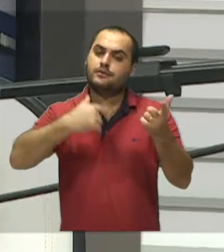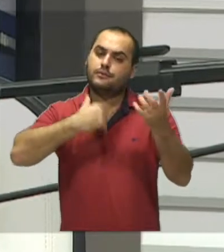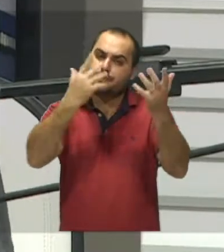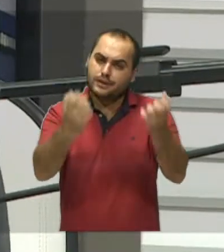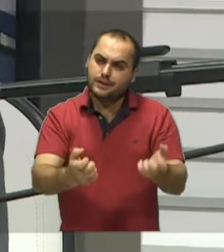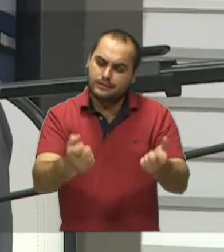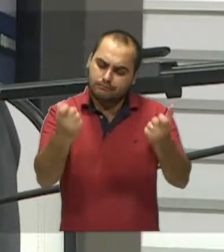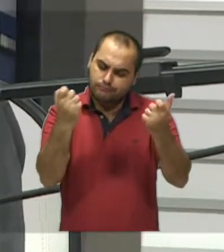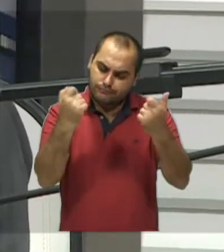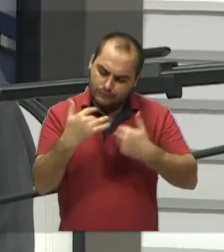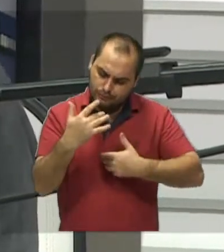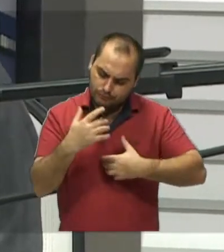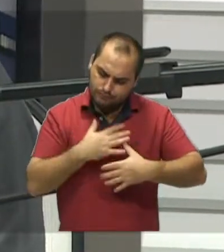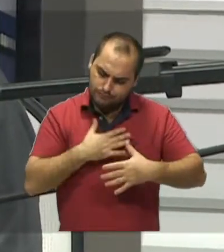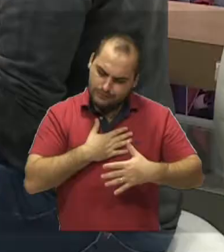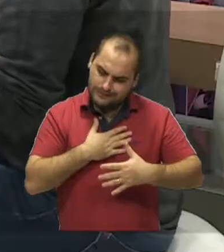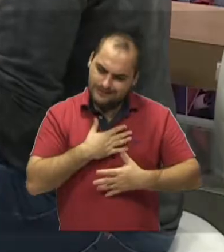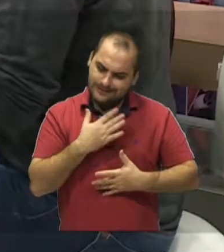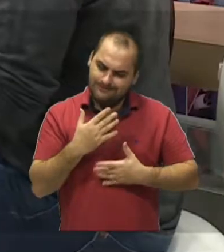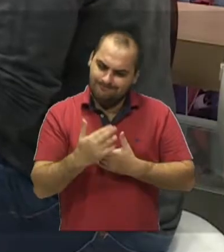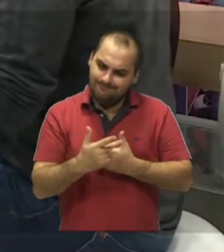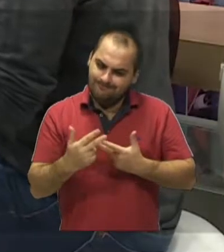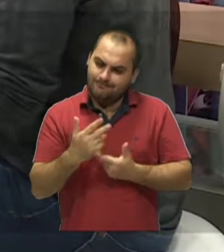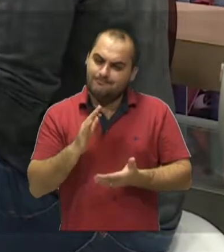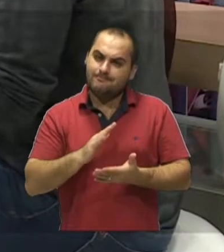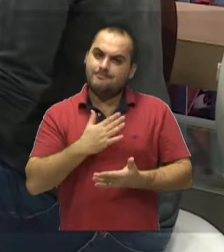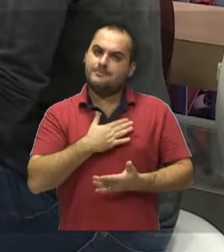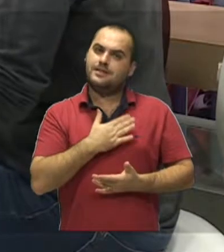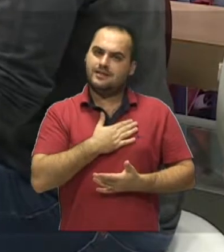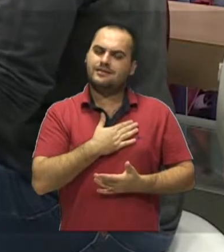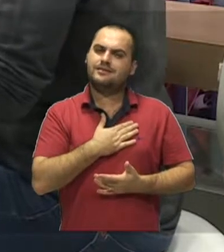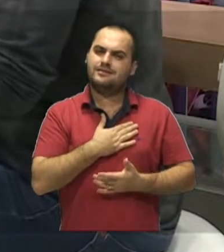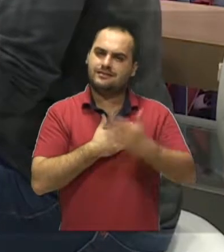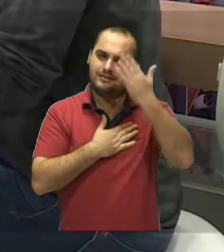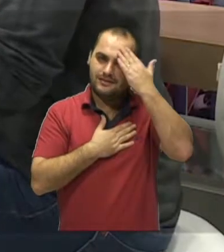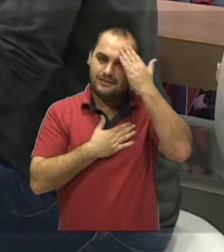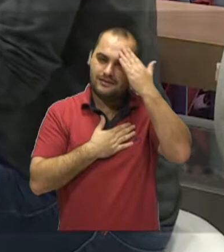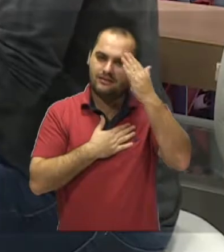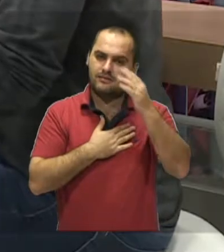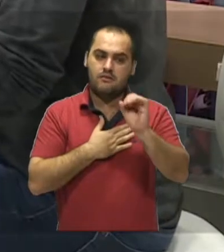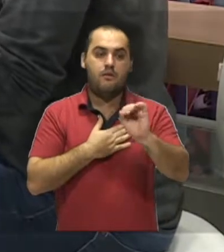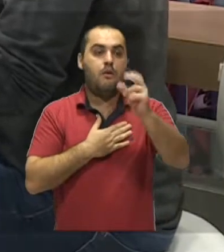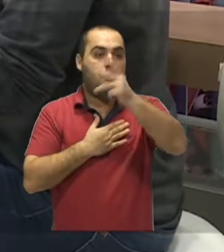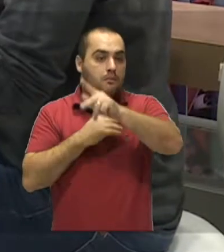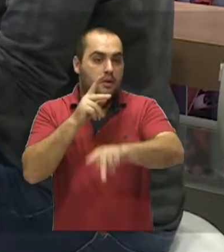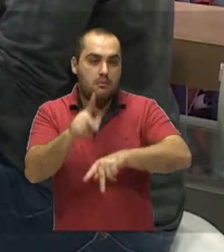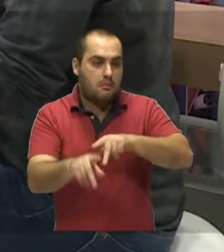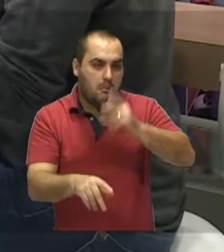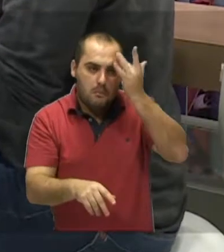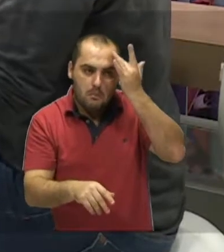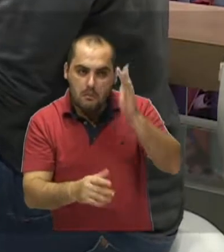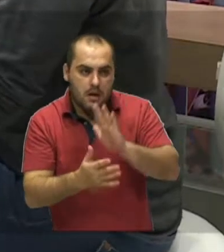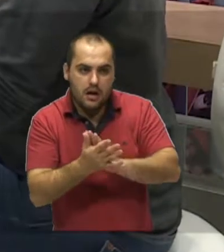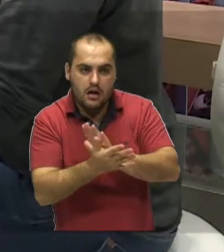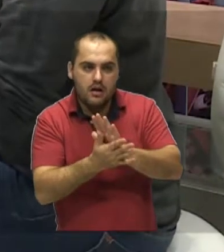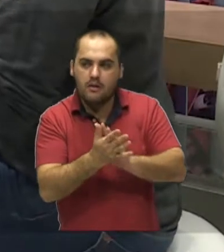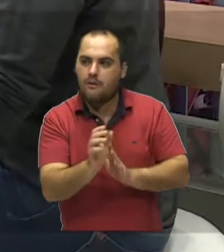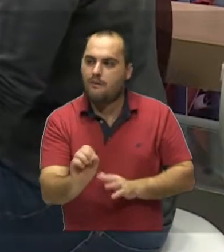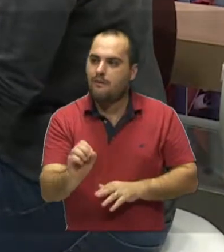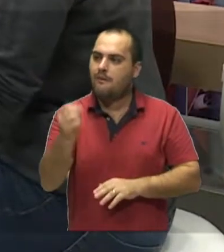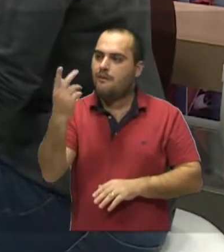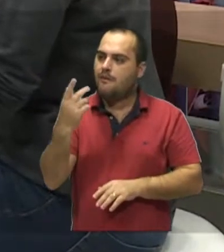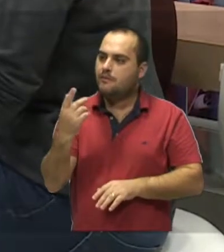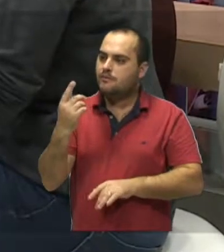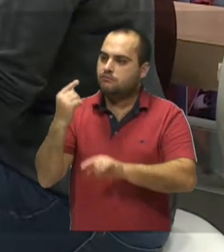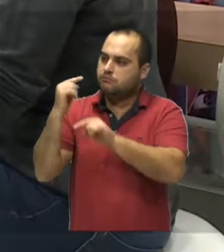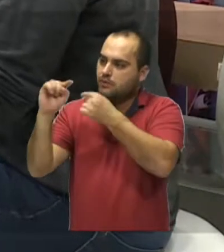dizer. Não que aquelas músicas também não dissessem, mas alguma coisa que fosse ou inédita para o público ou que eu quisesse também gravar coisas de compositores que eu